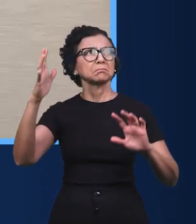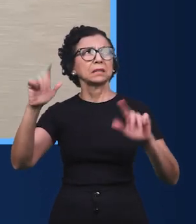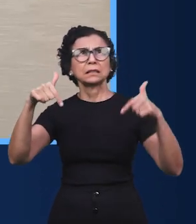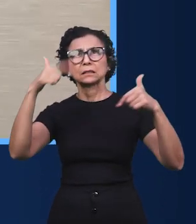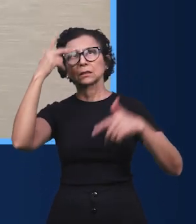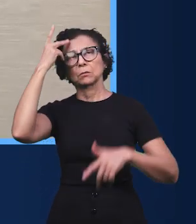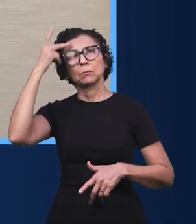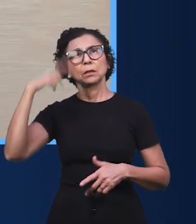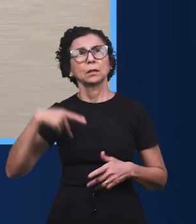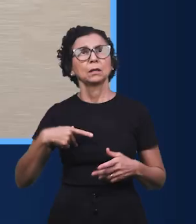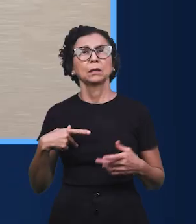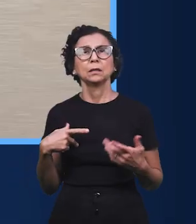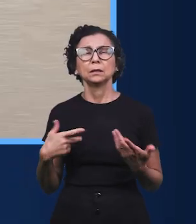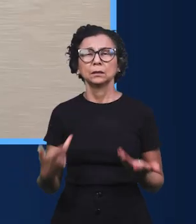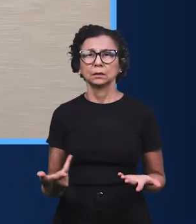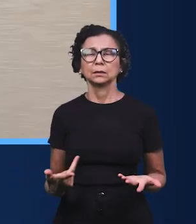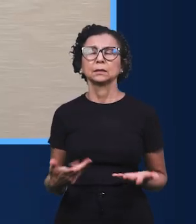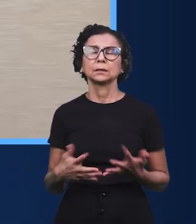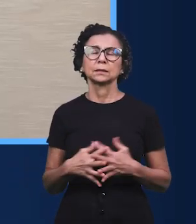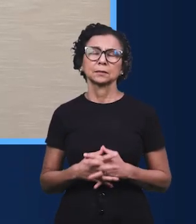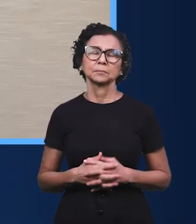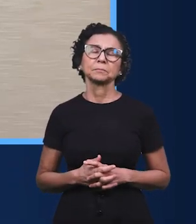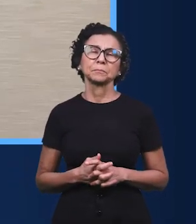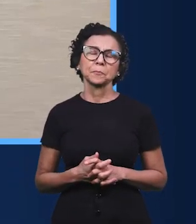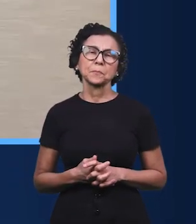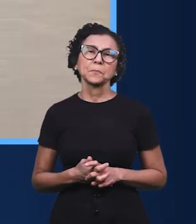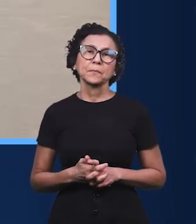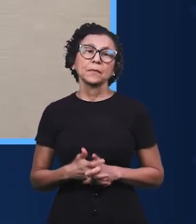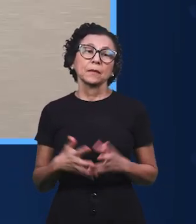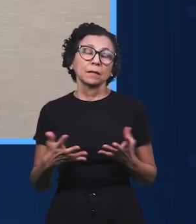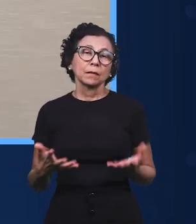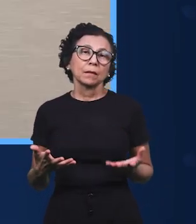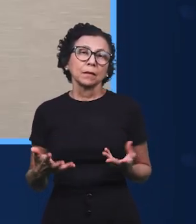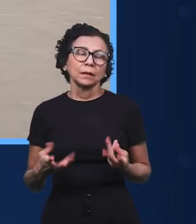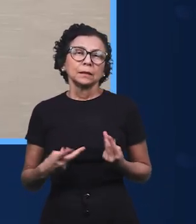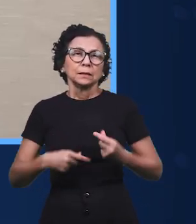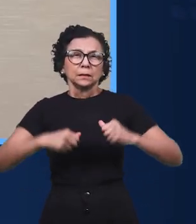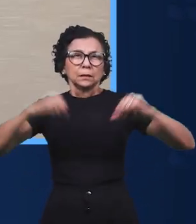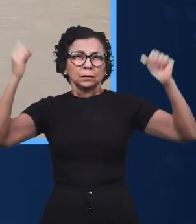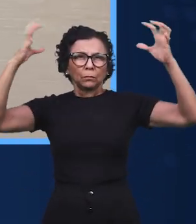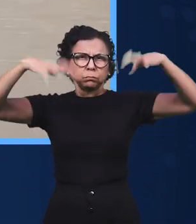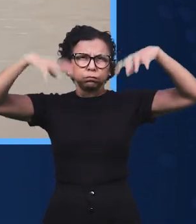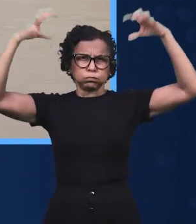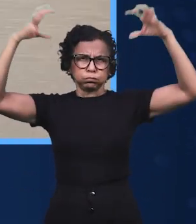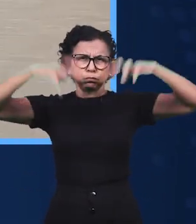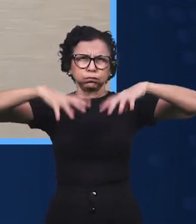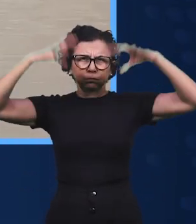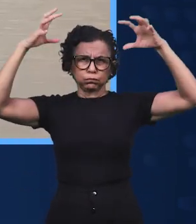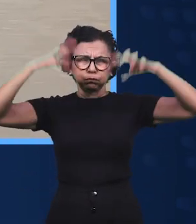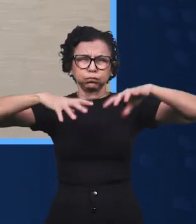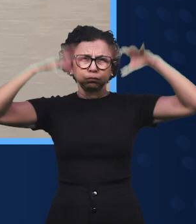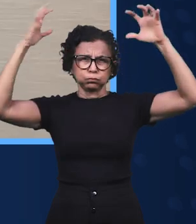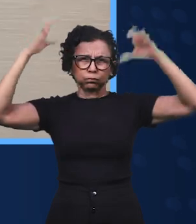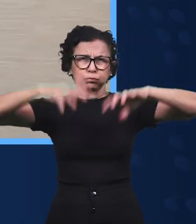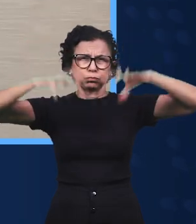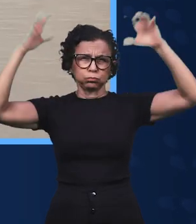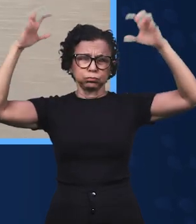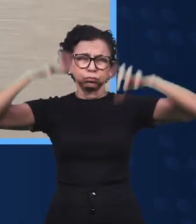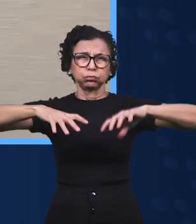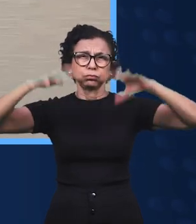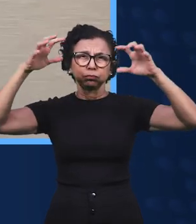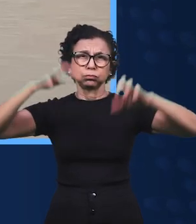ação humana diante de várias situações, né? Então, as chuvas, por exemplo, as enchentes,